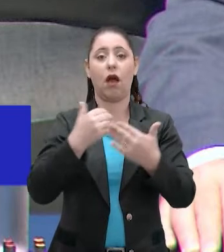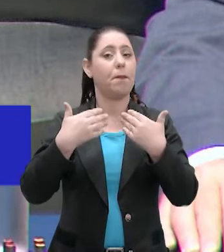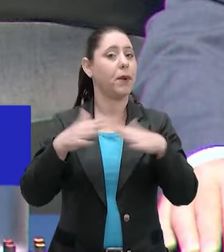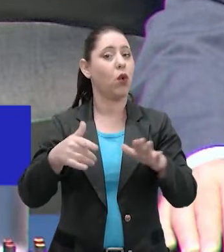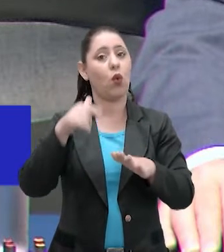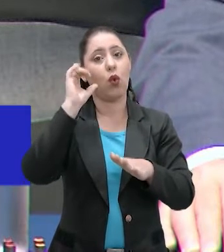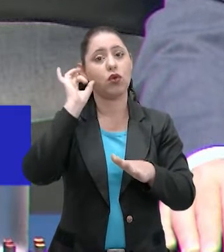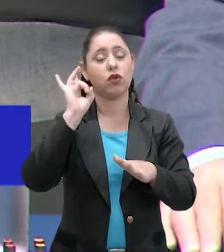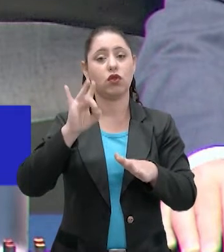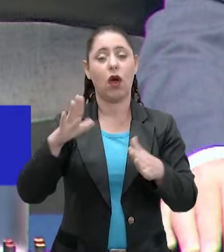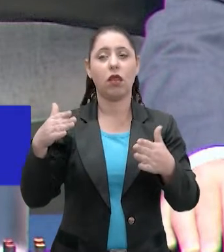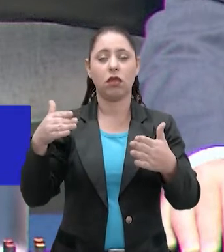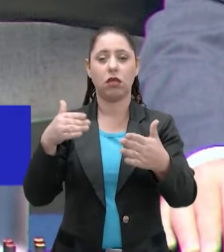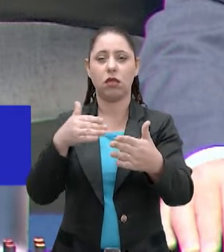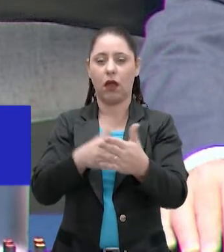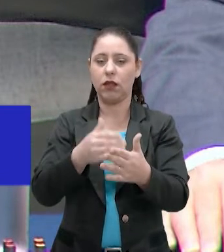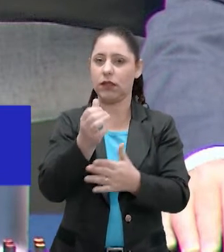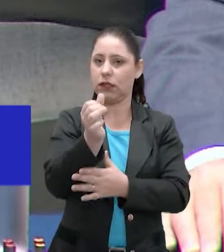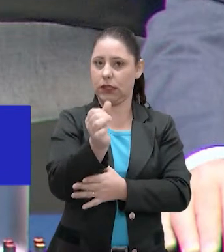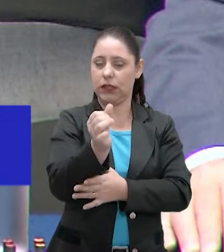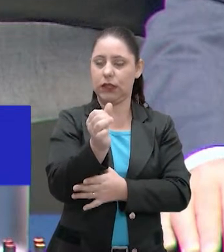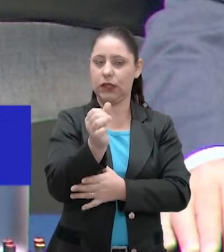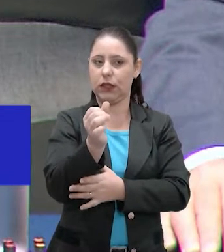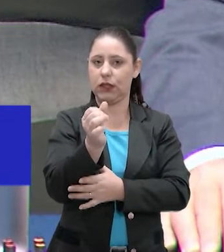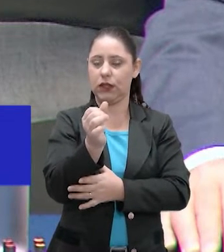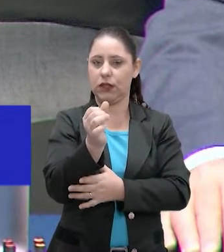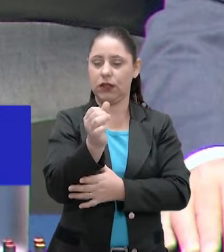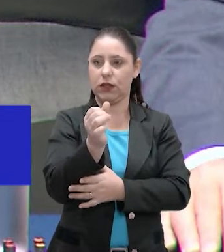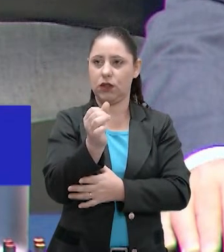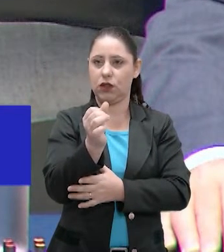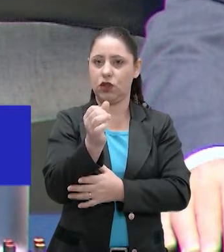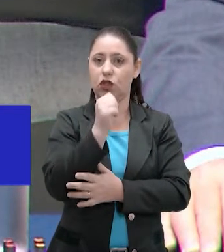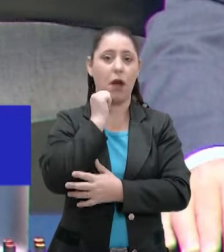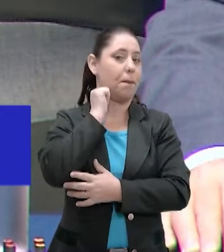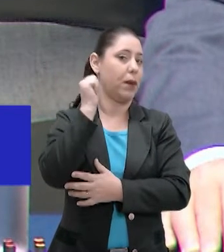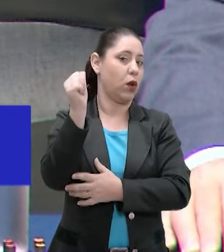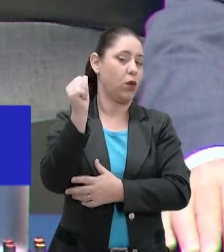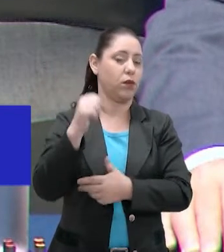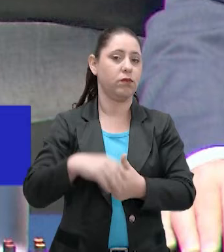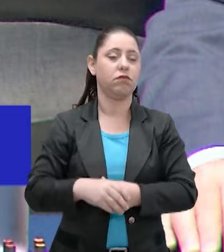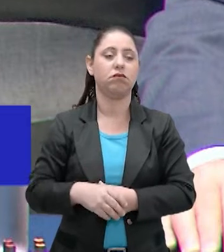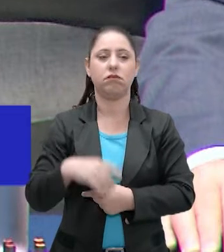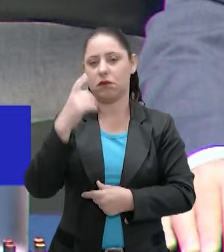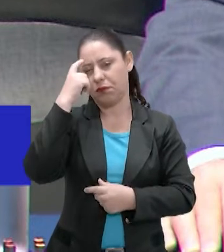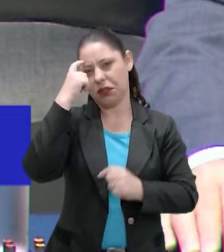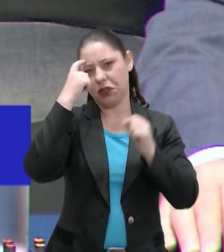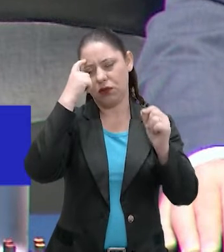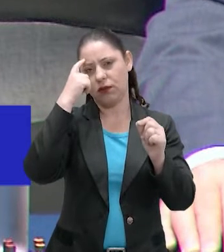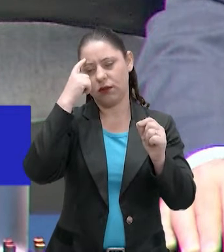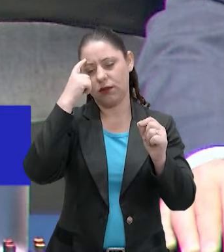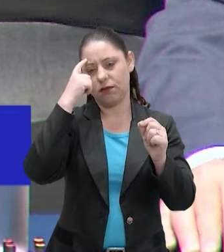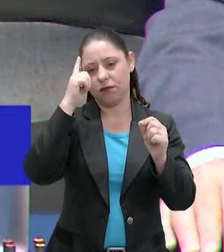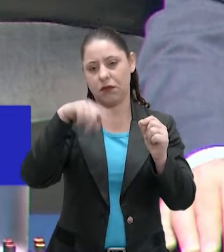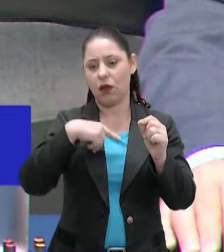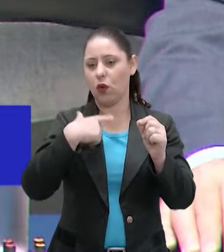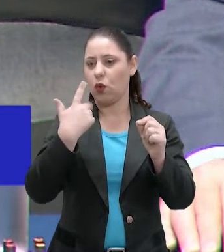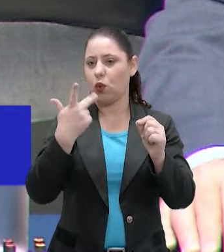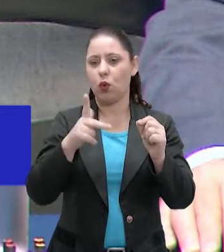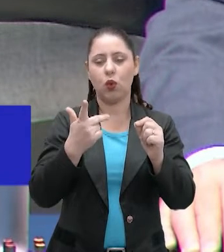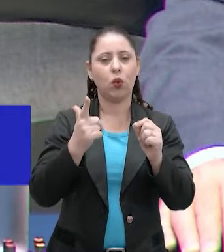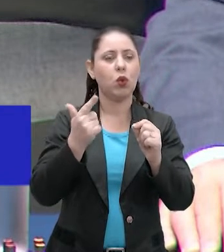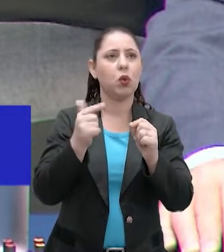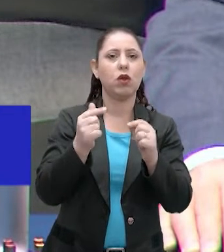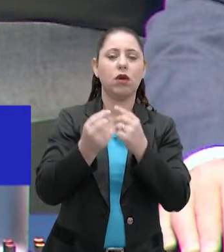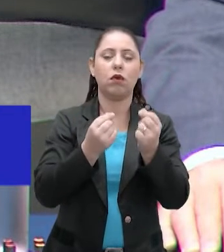abriu ontem só, vai até dia 6 de abril, eu acho que a gente não tem nem noção